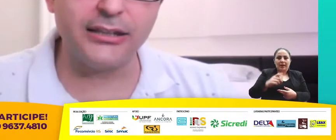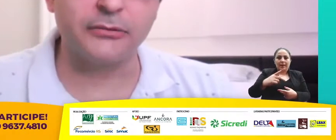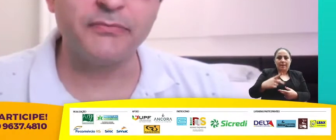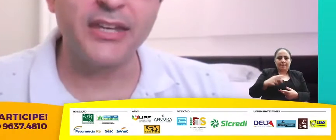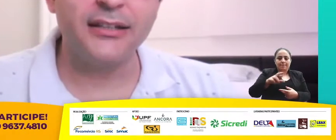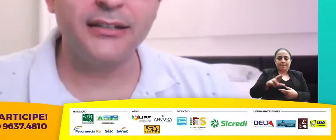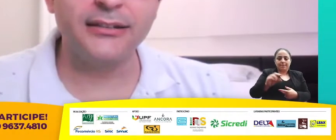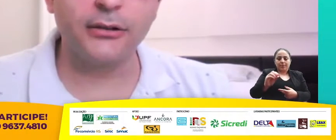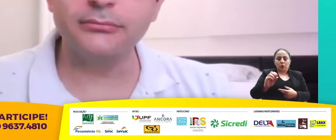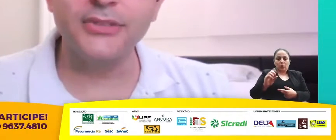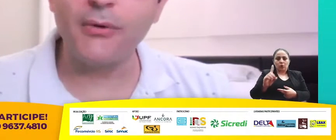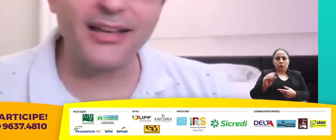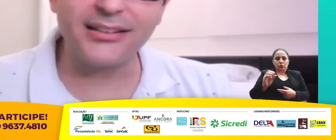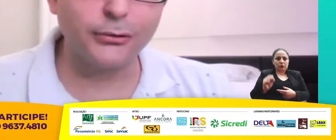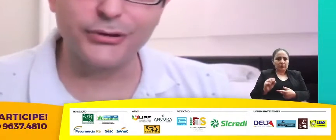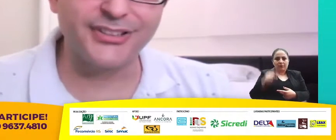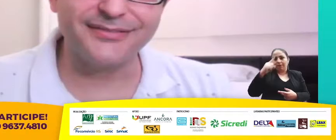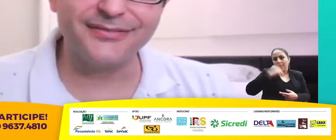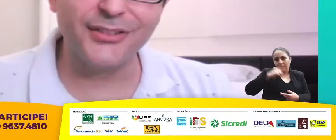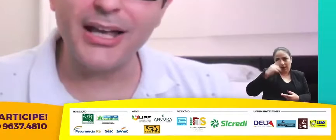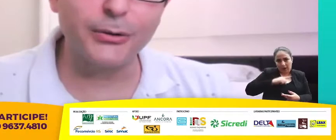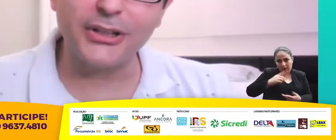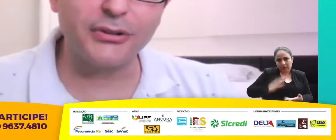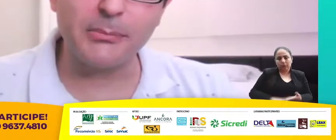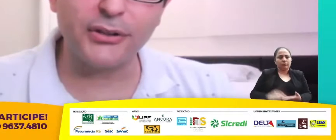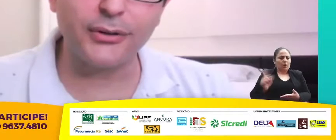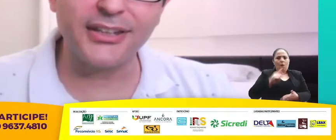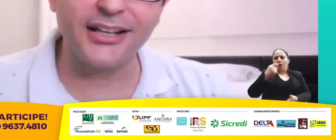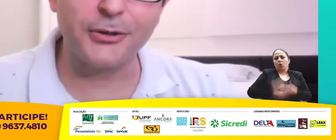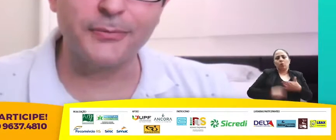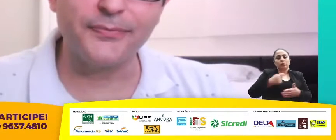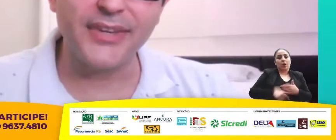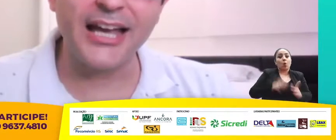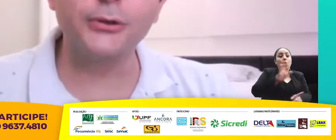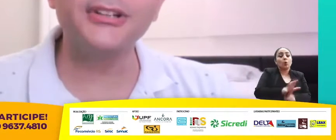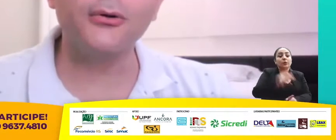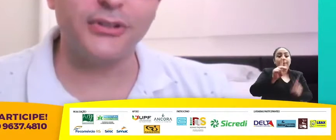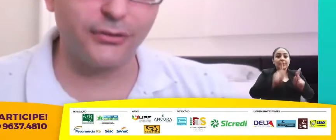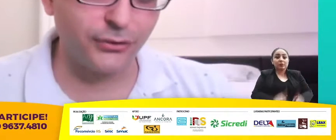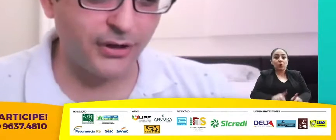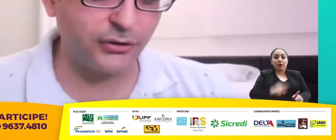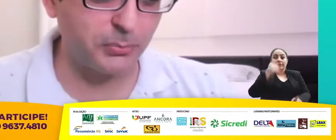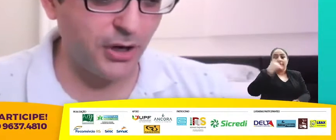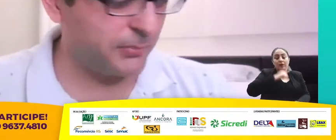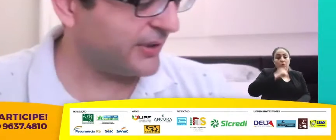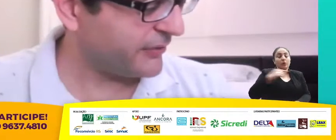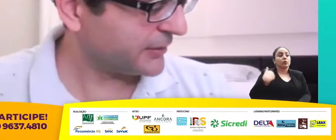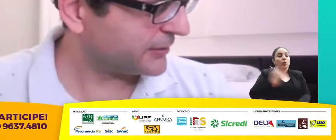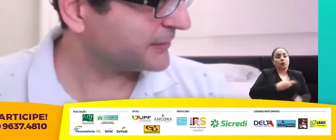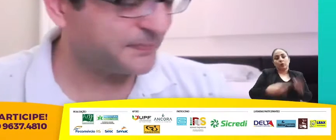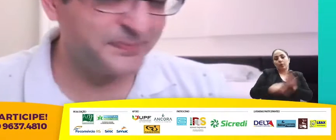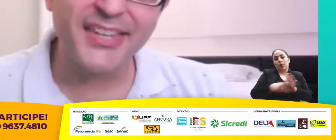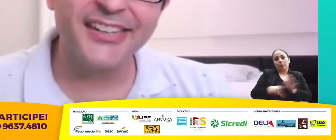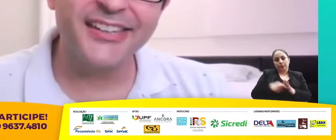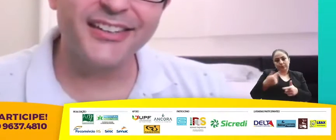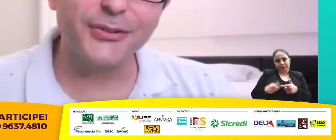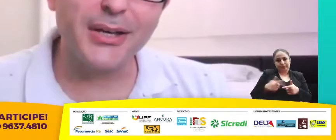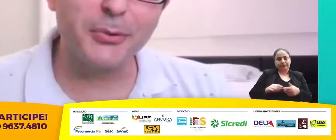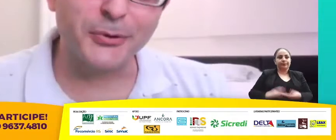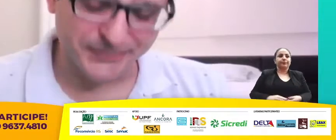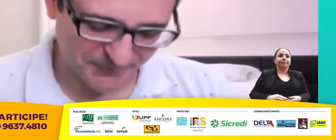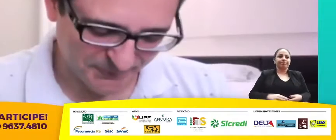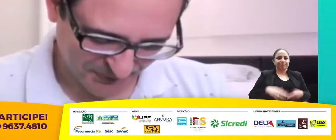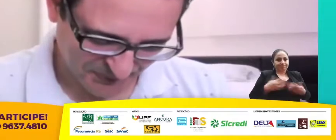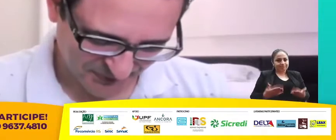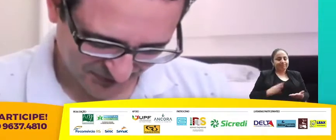que faliram. Então, não é essa a luta. Não é a luta contra a pessoa que caiu. É a luta contra os nossos próprios defeitos.